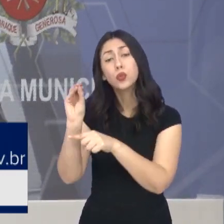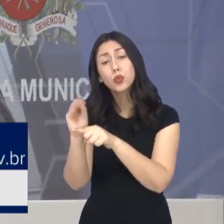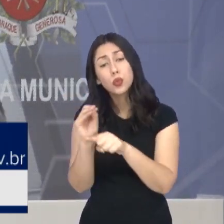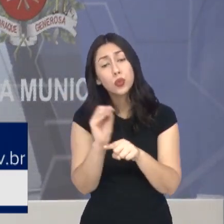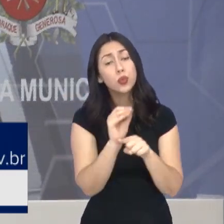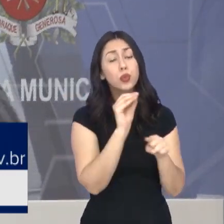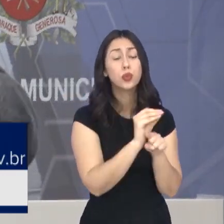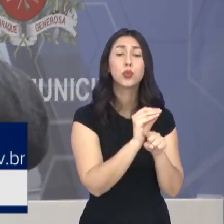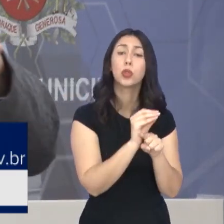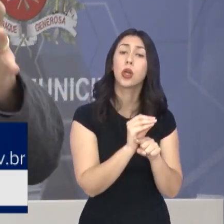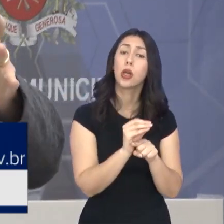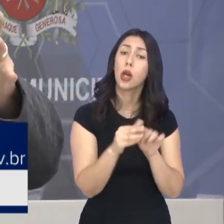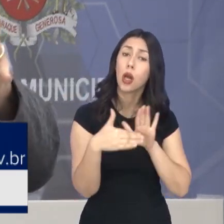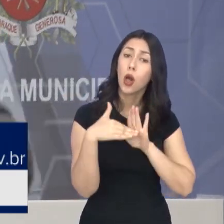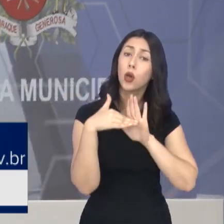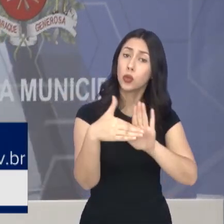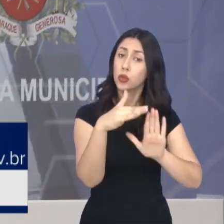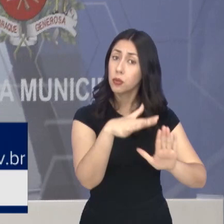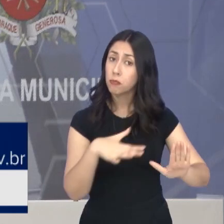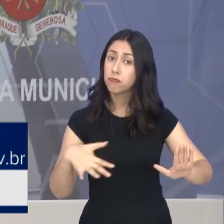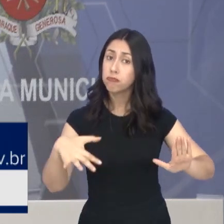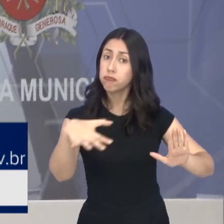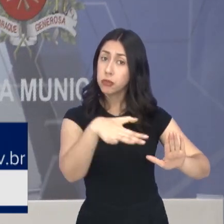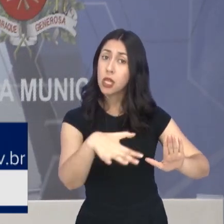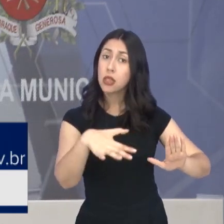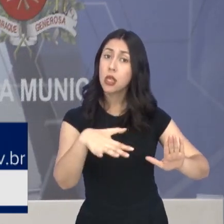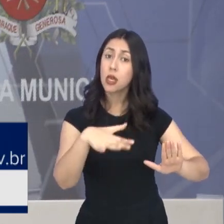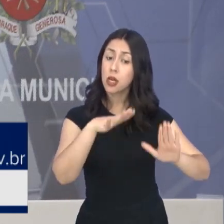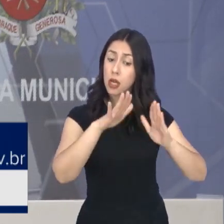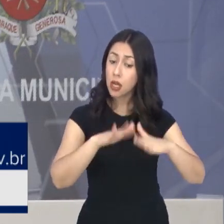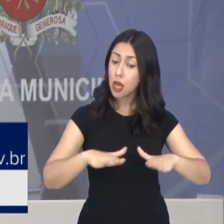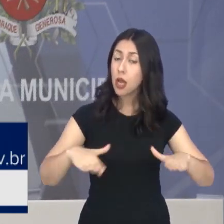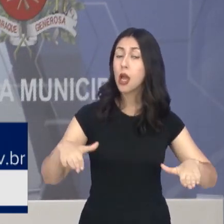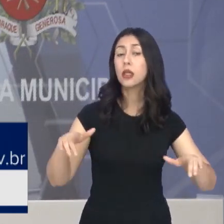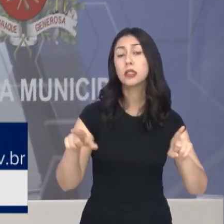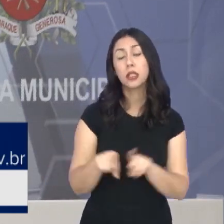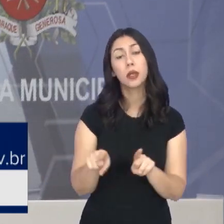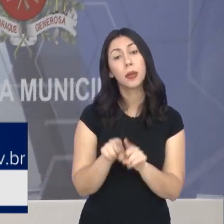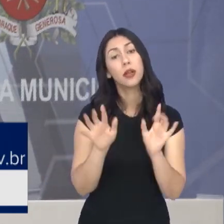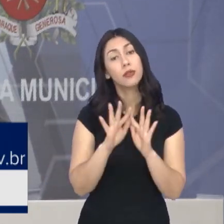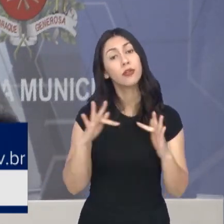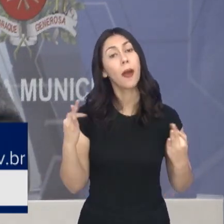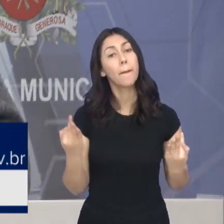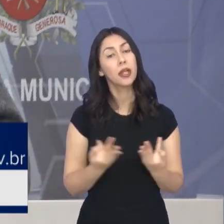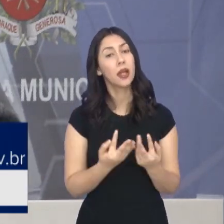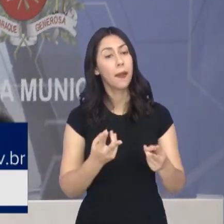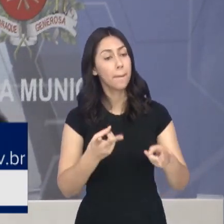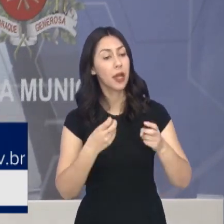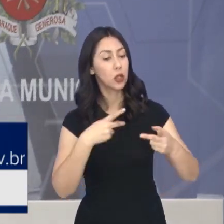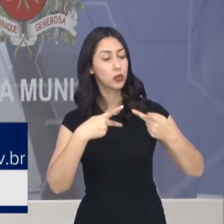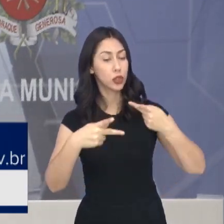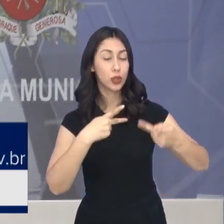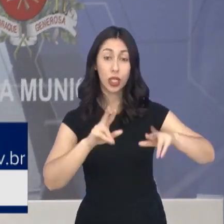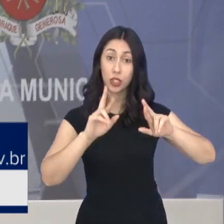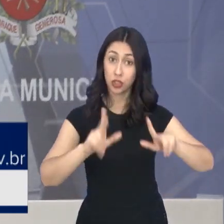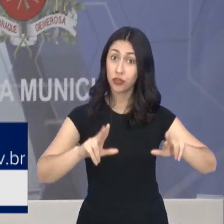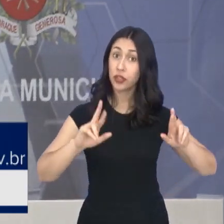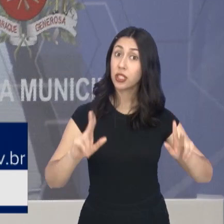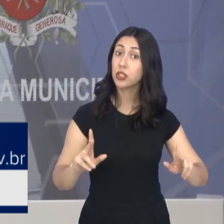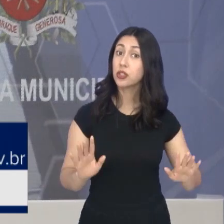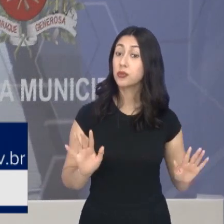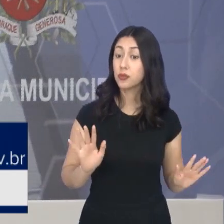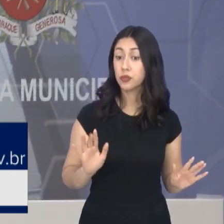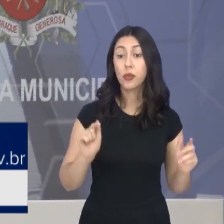possa atender a maioria das crianças e seus familiares, para que a gente possa ver uma São José diferente quando se fala de autismo. Aqui